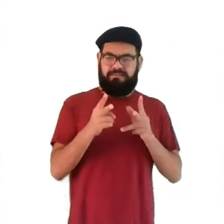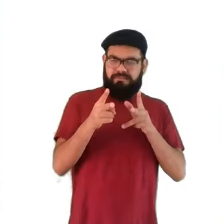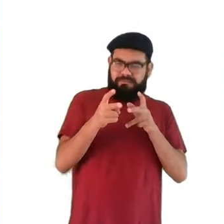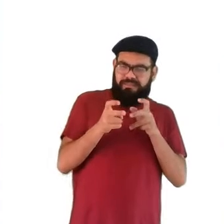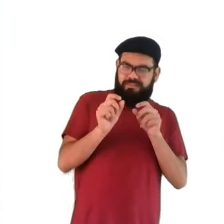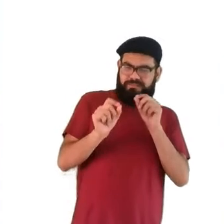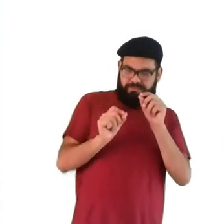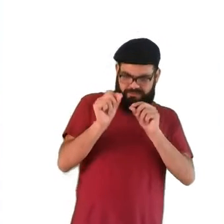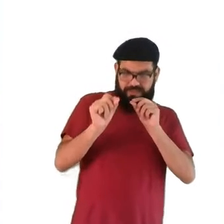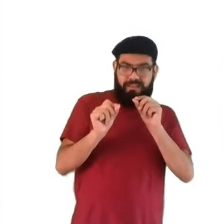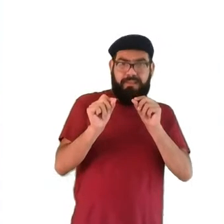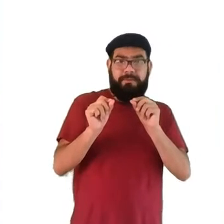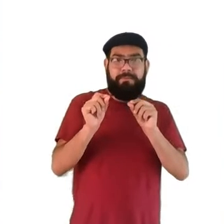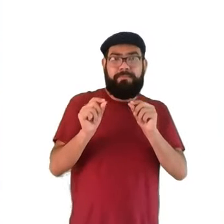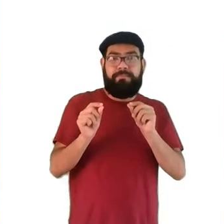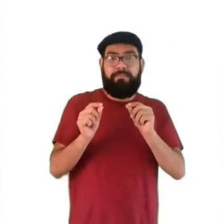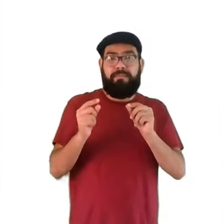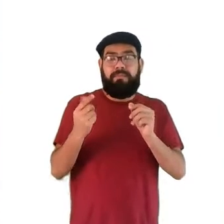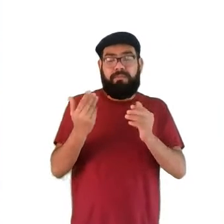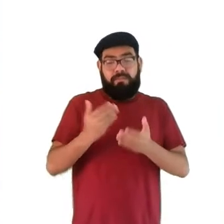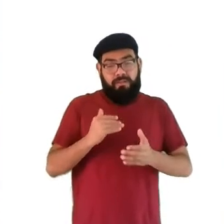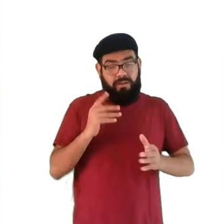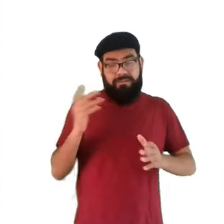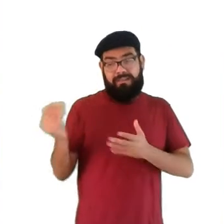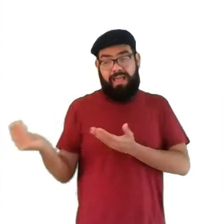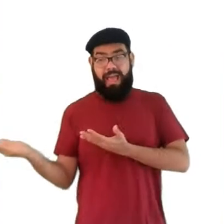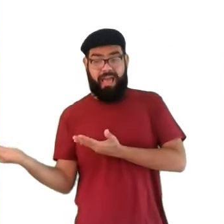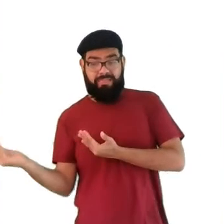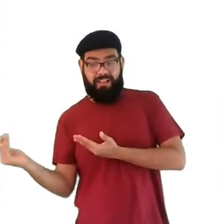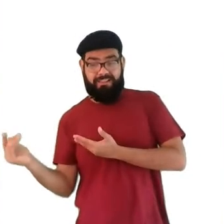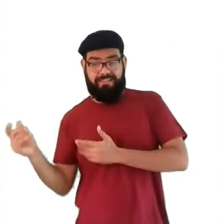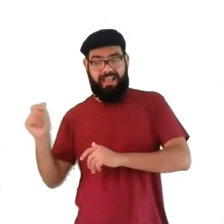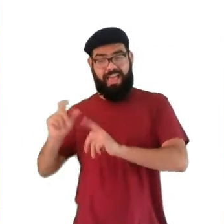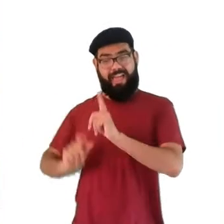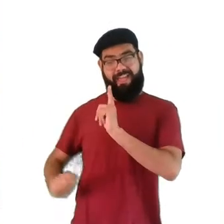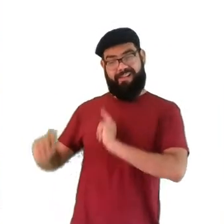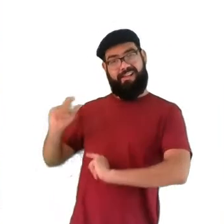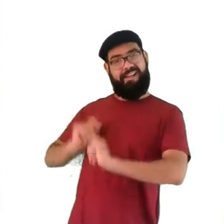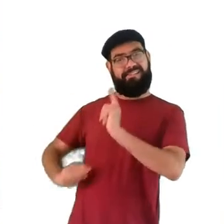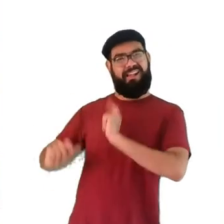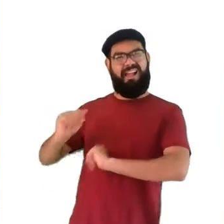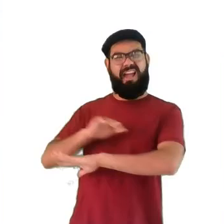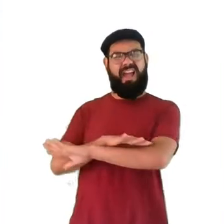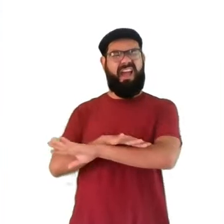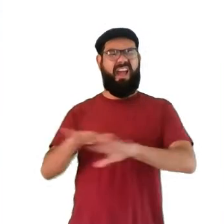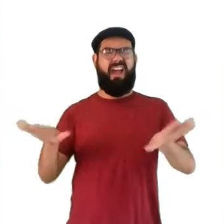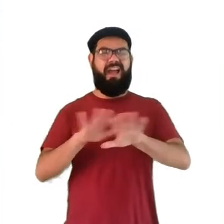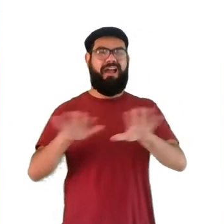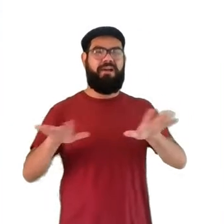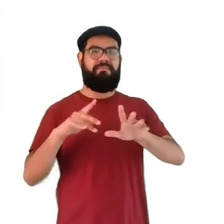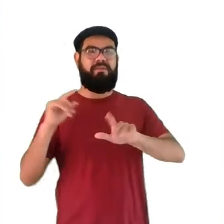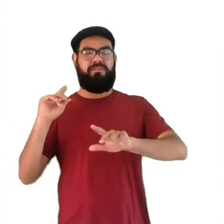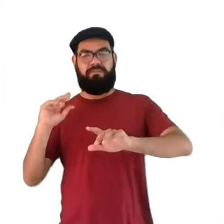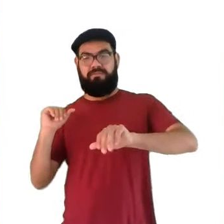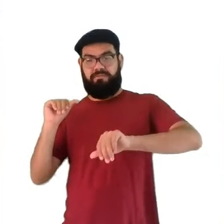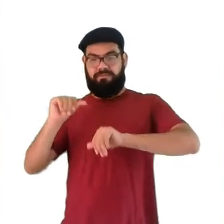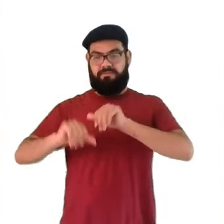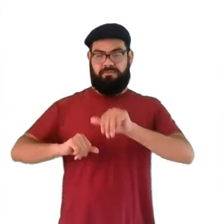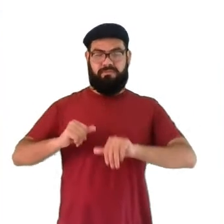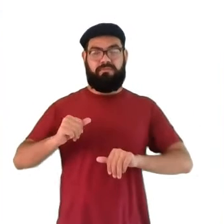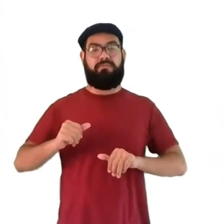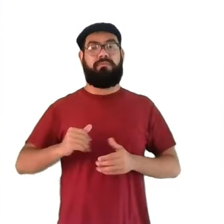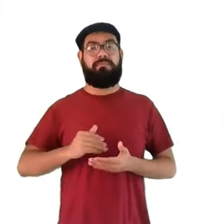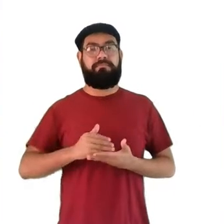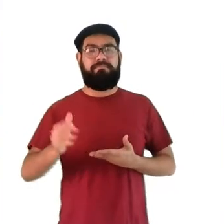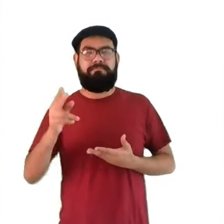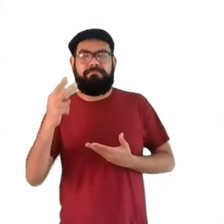nós estarmos saindo da adolescência, né, que vai aí dos 11 aos 20 anos, a gente percebe que